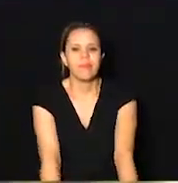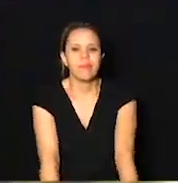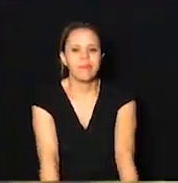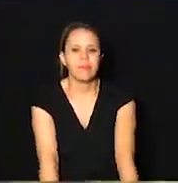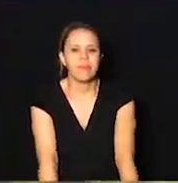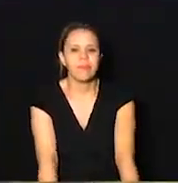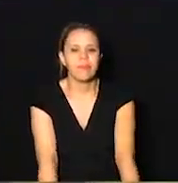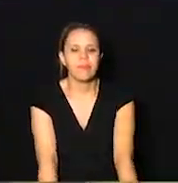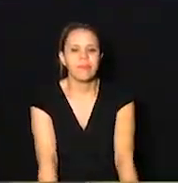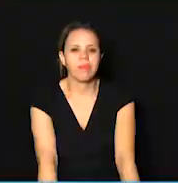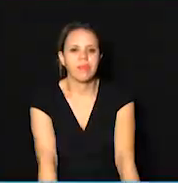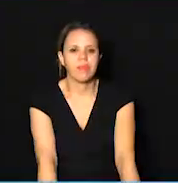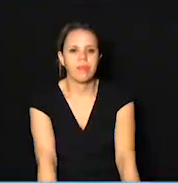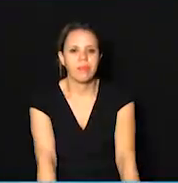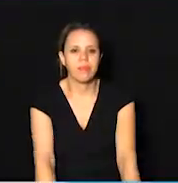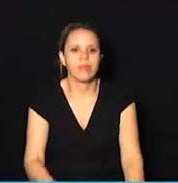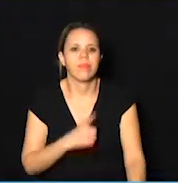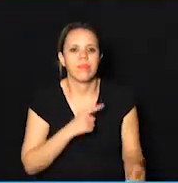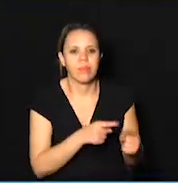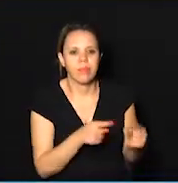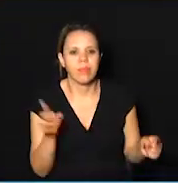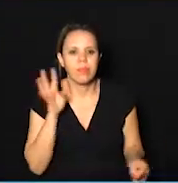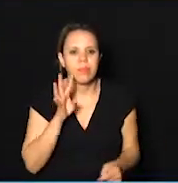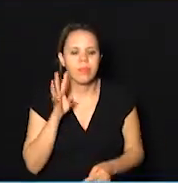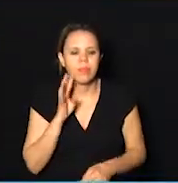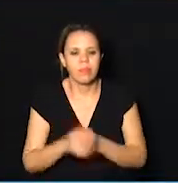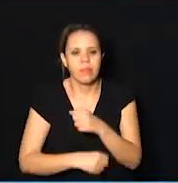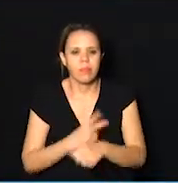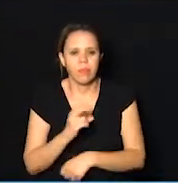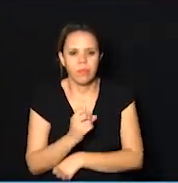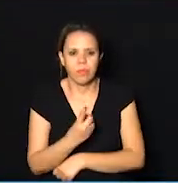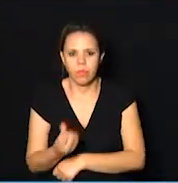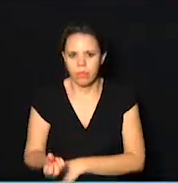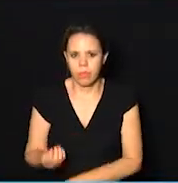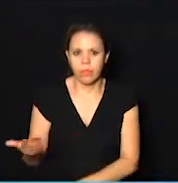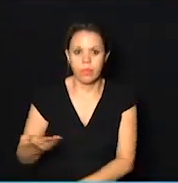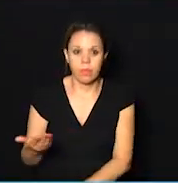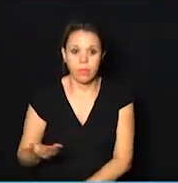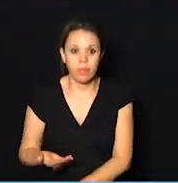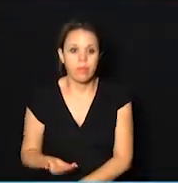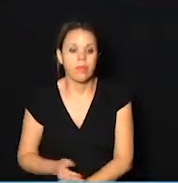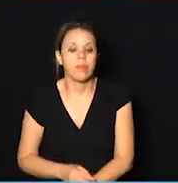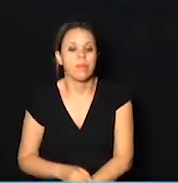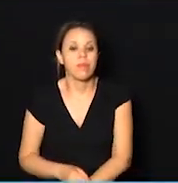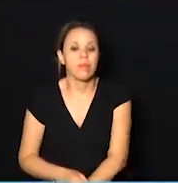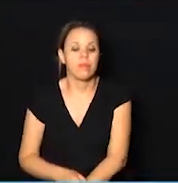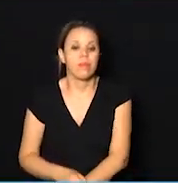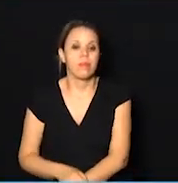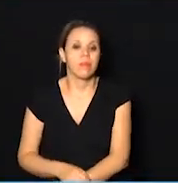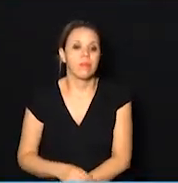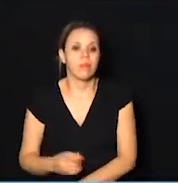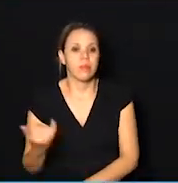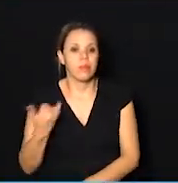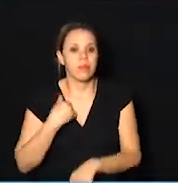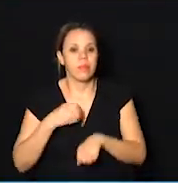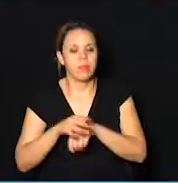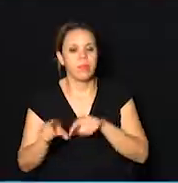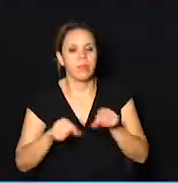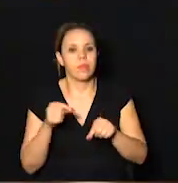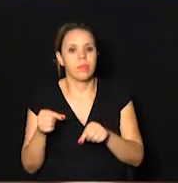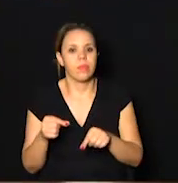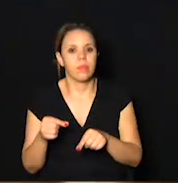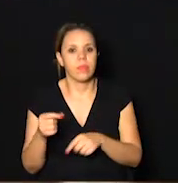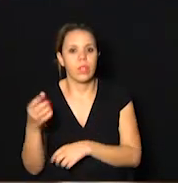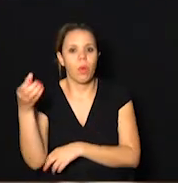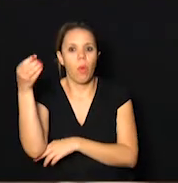e e teve uma passagem muito legal e 2016 agora recente o que ele me indicou seu